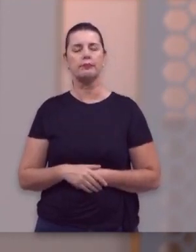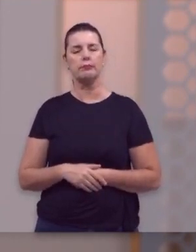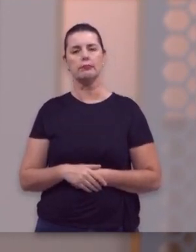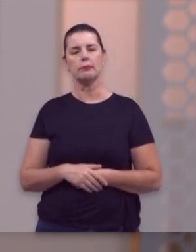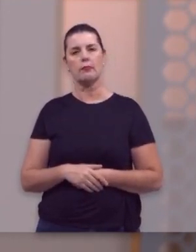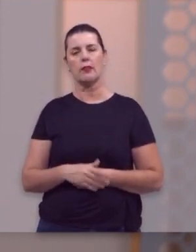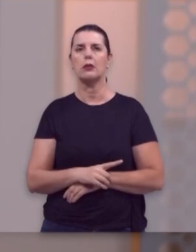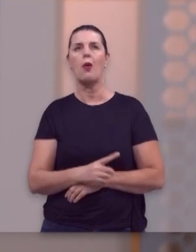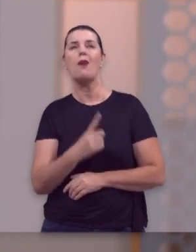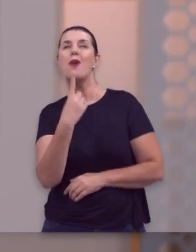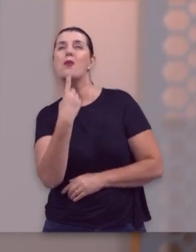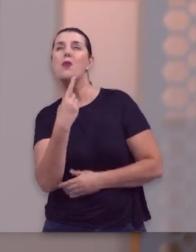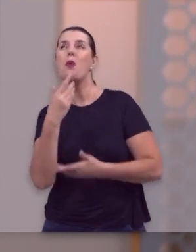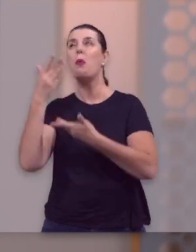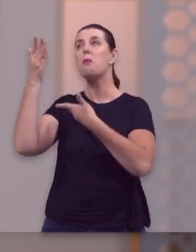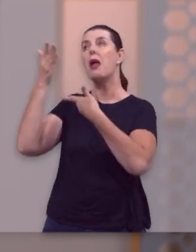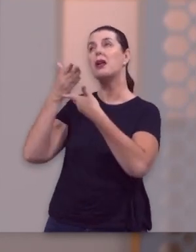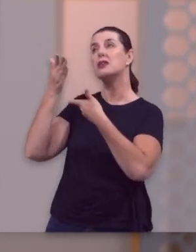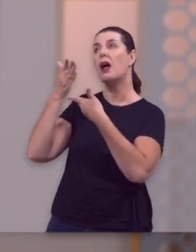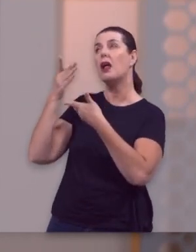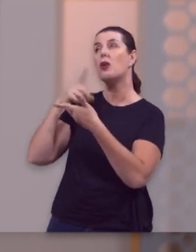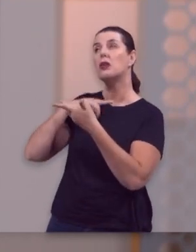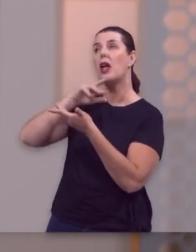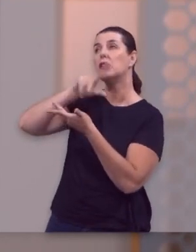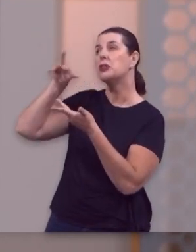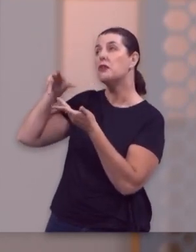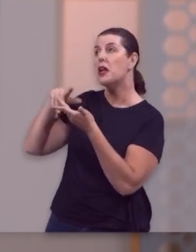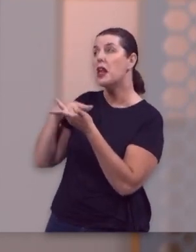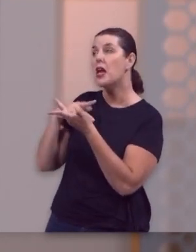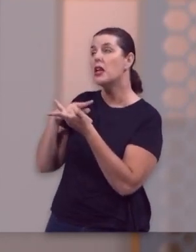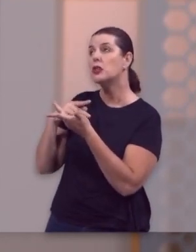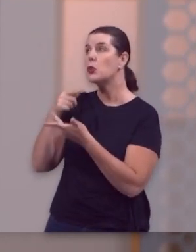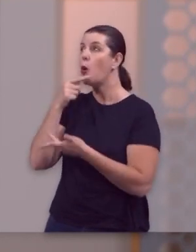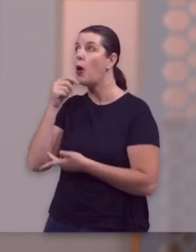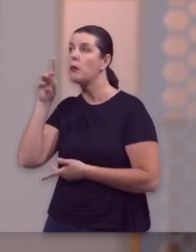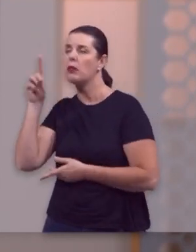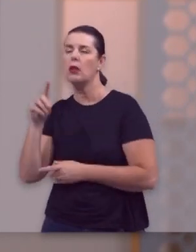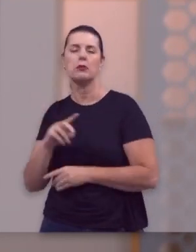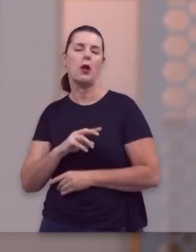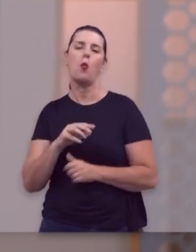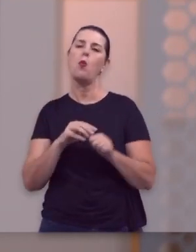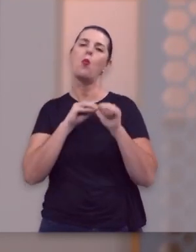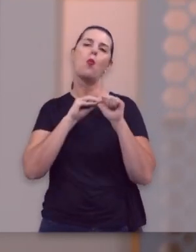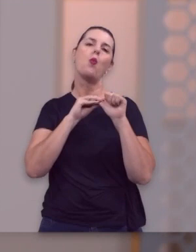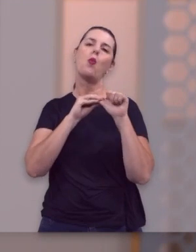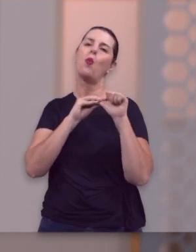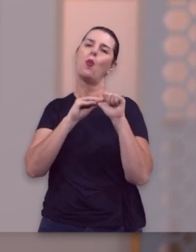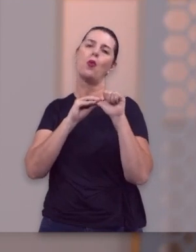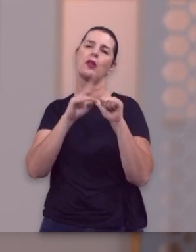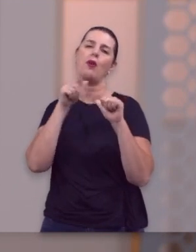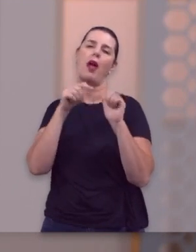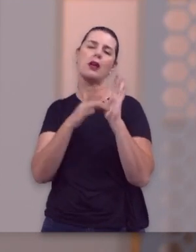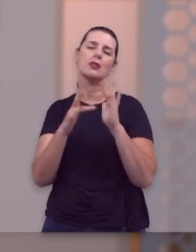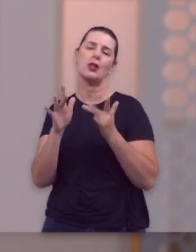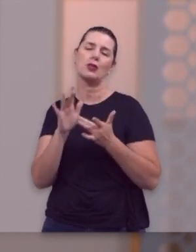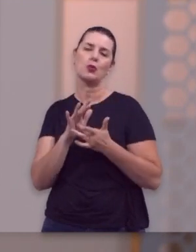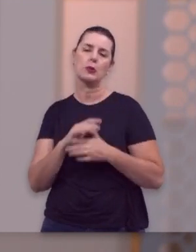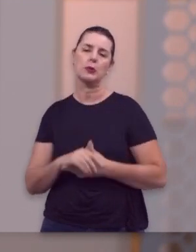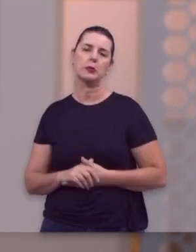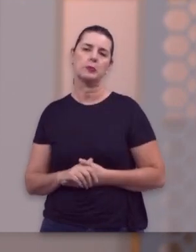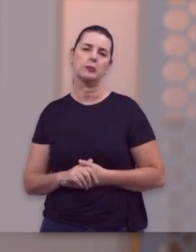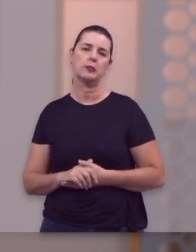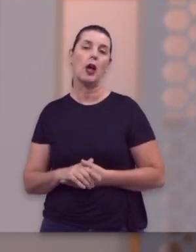a verdade? Me permita 3 dicas importantes. Primeiro, a unidade na diversidade.